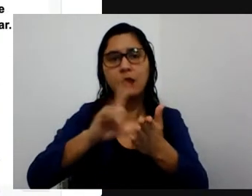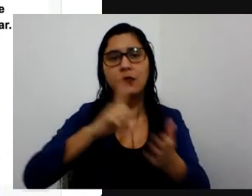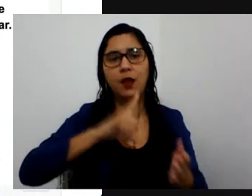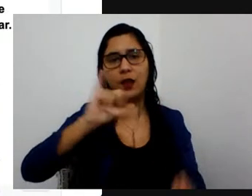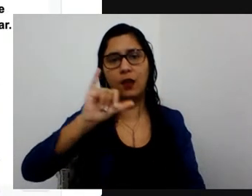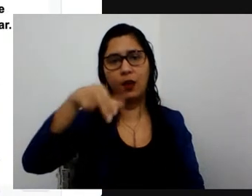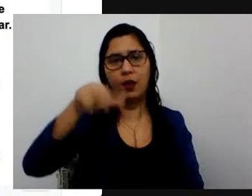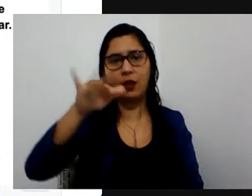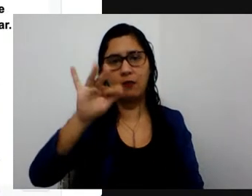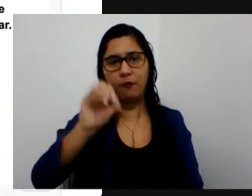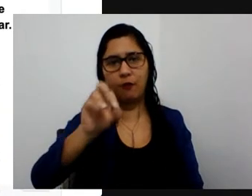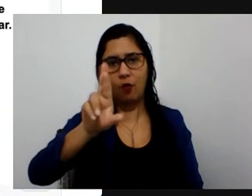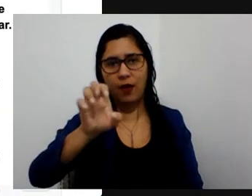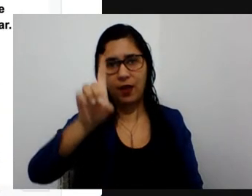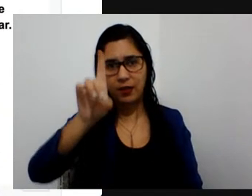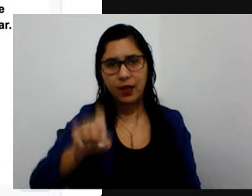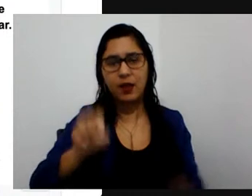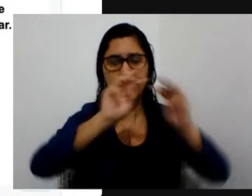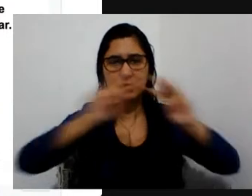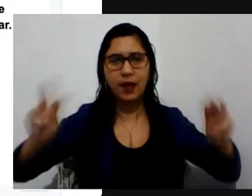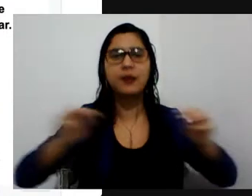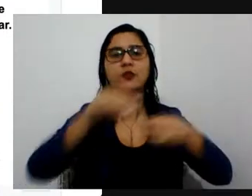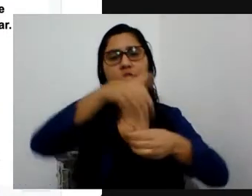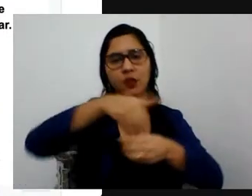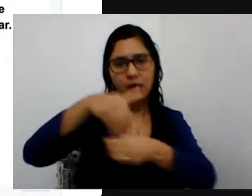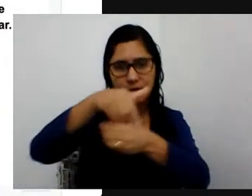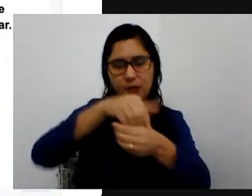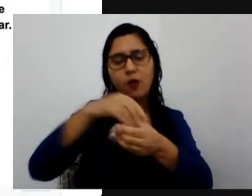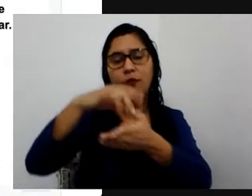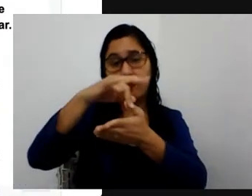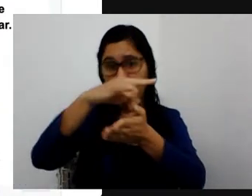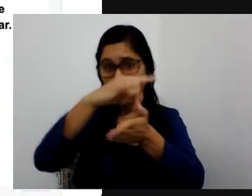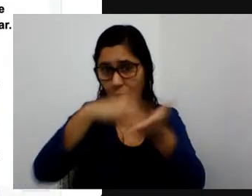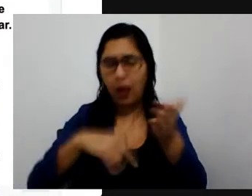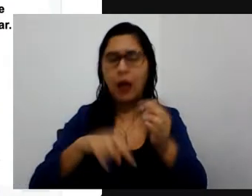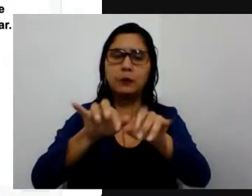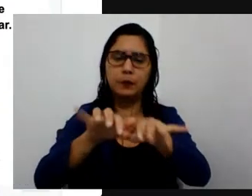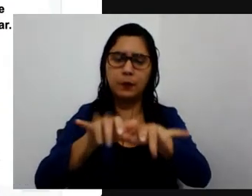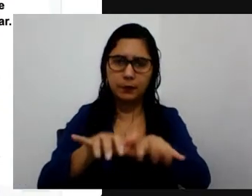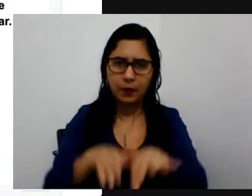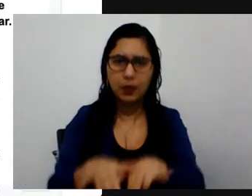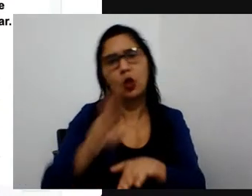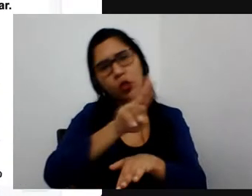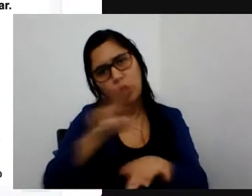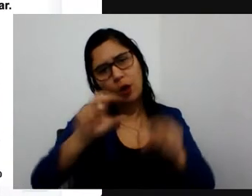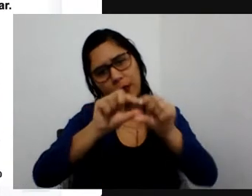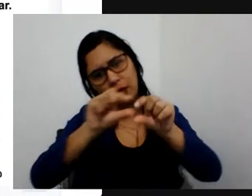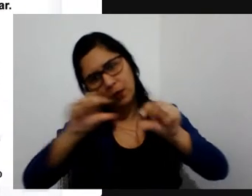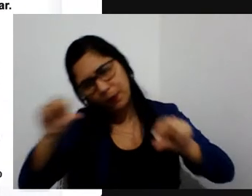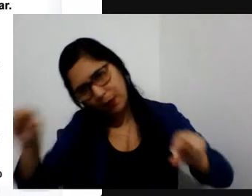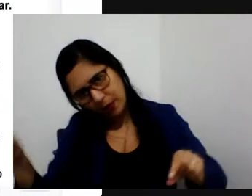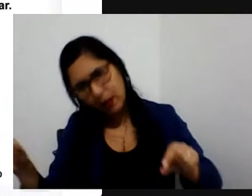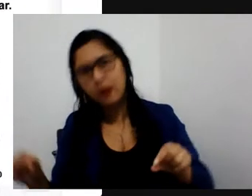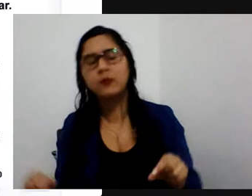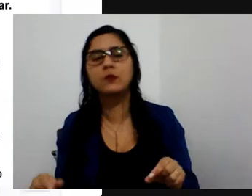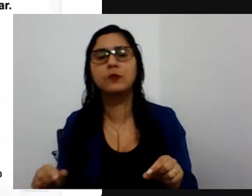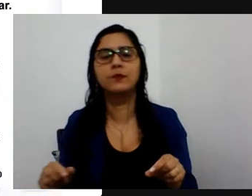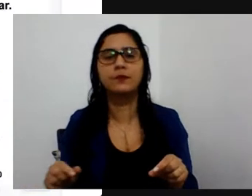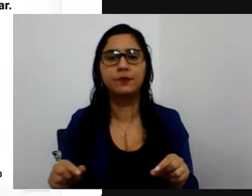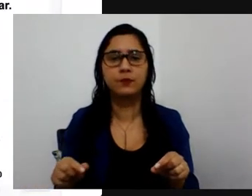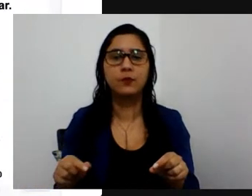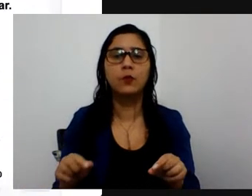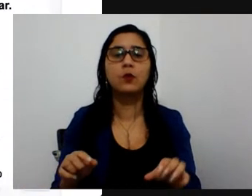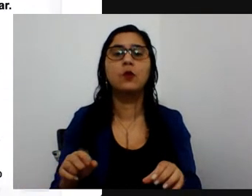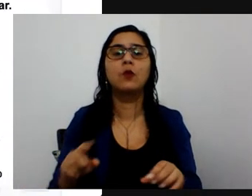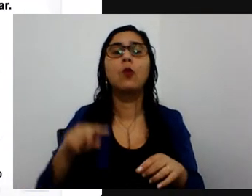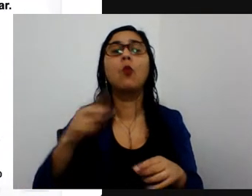site Eleições. Os formulários deverão ser devidamente preenchidos com nome completo, no campus,